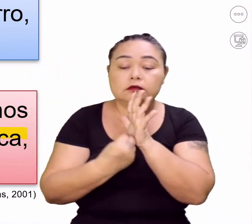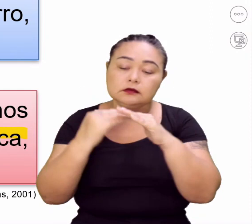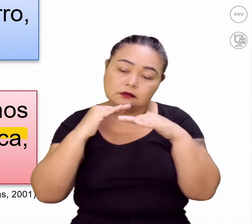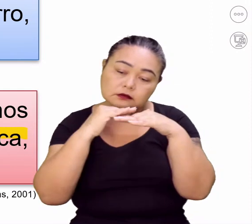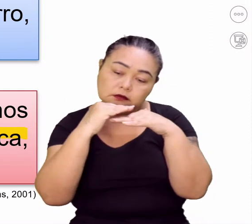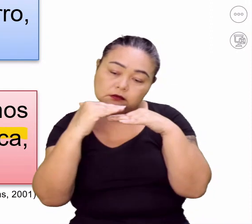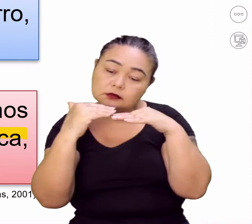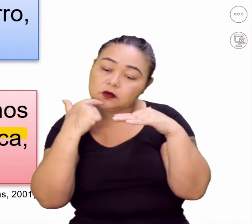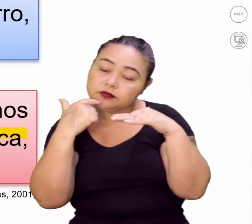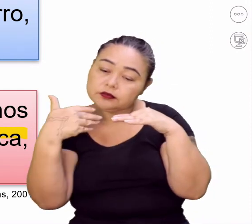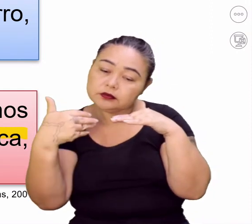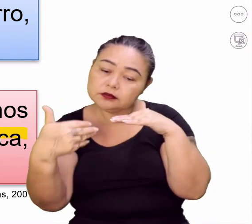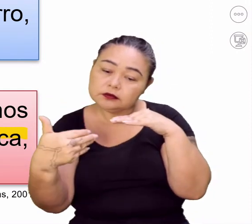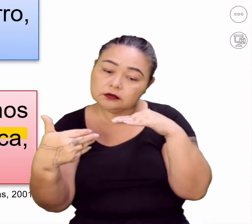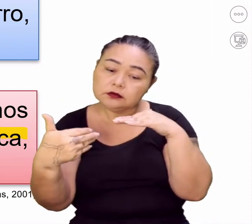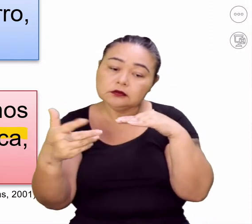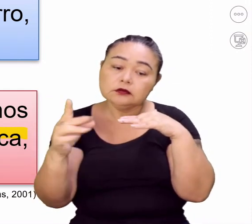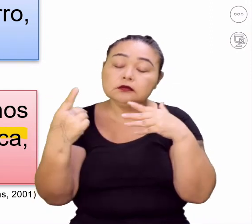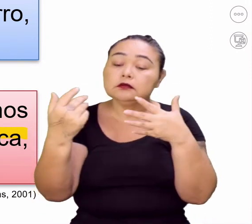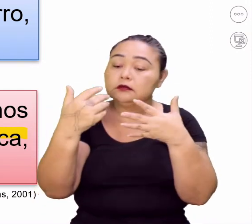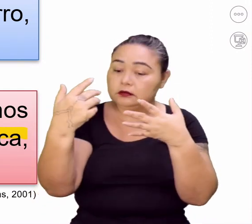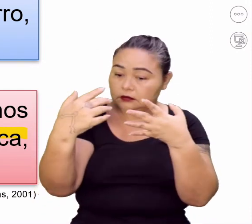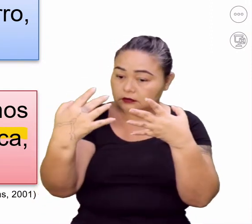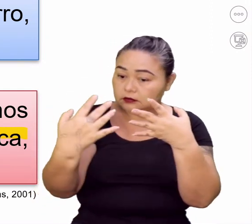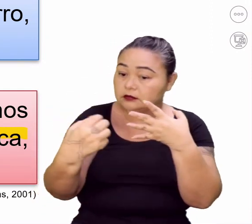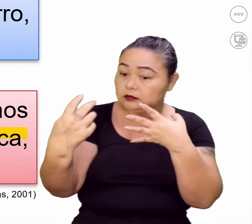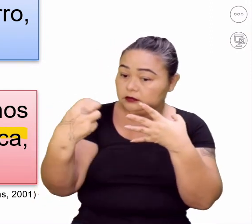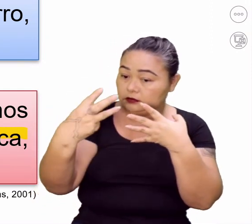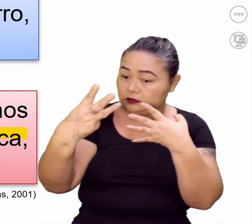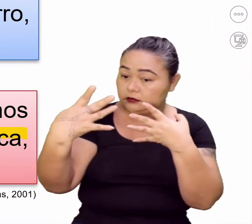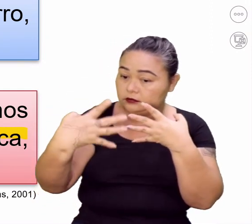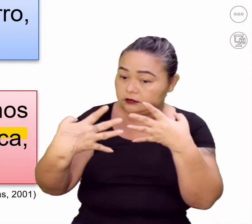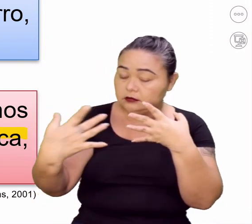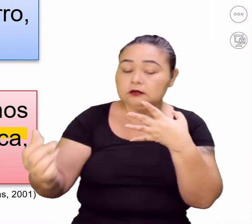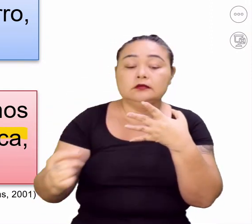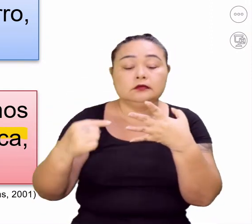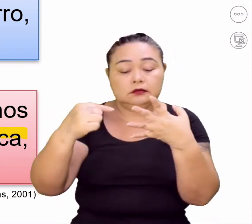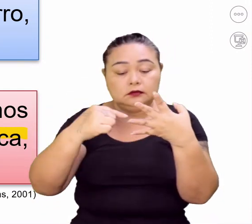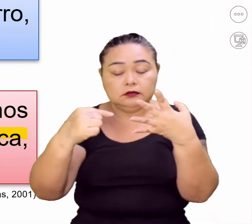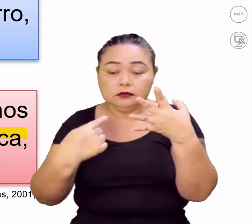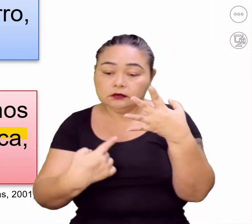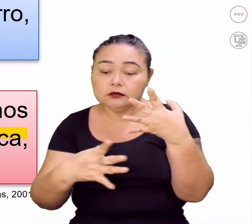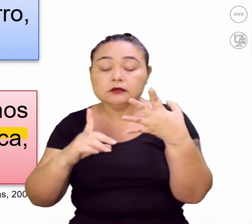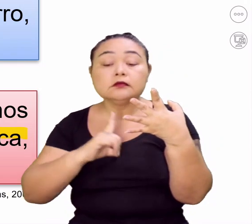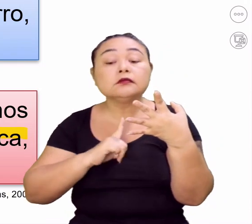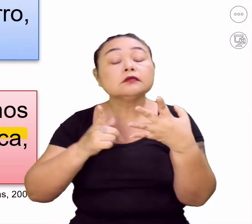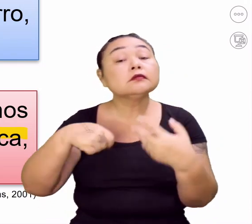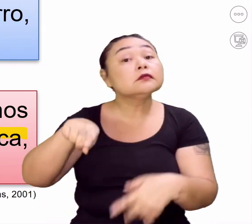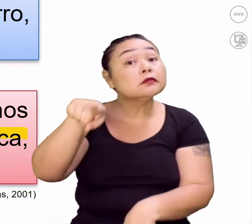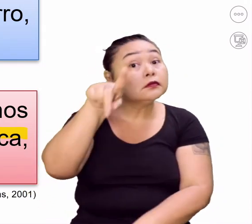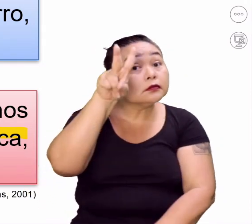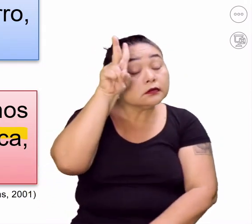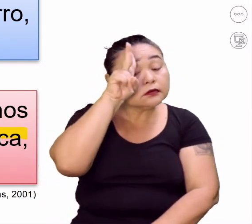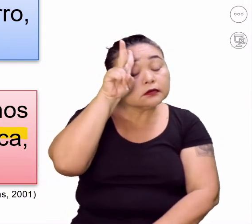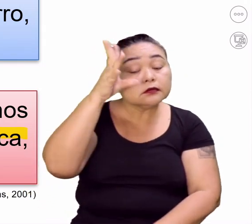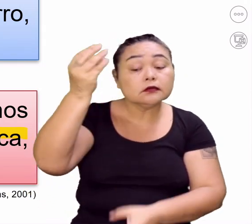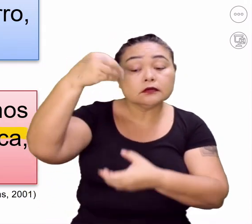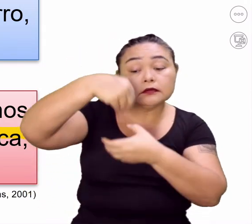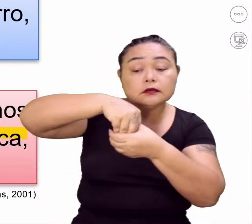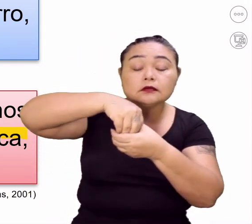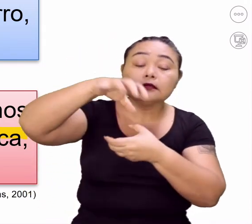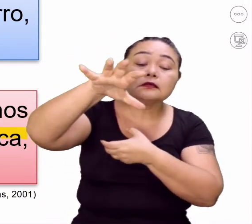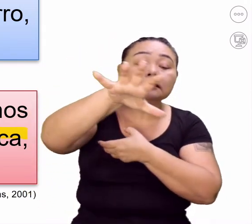mais recentes, como a gente está vendo, terciário e quaternário. E, de uma forma geral, o aluno tem que lembrar que dentro da estrutura de